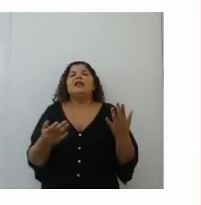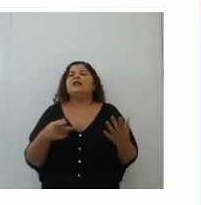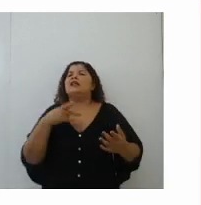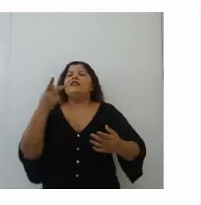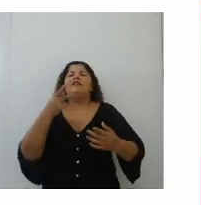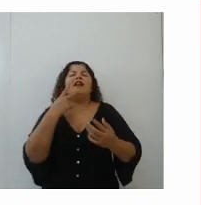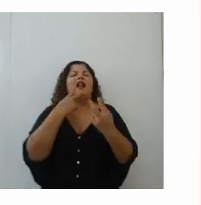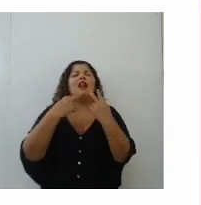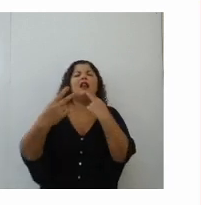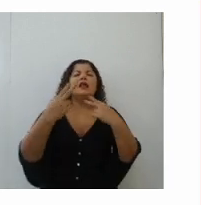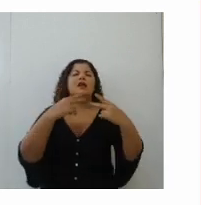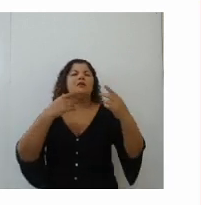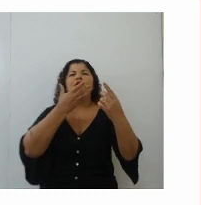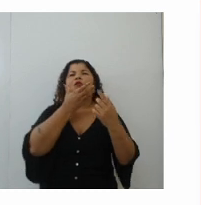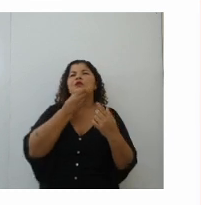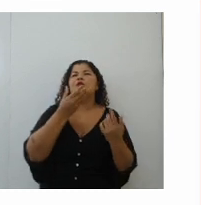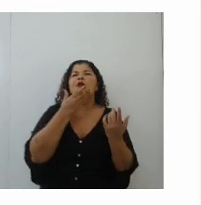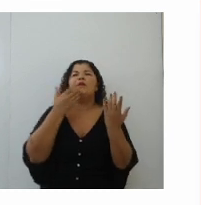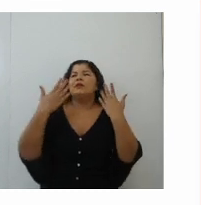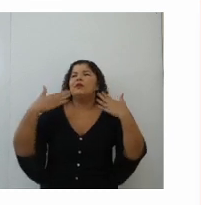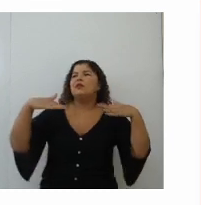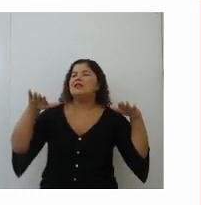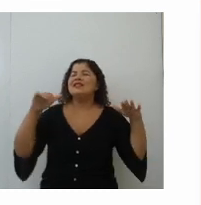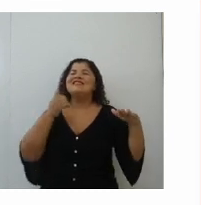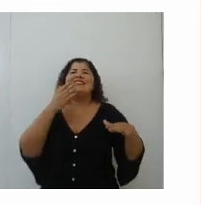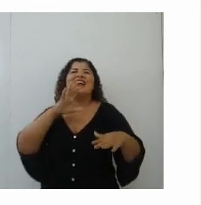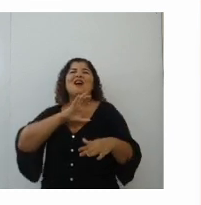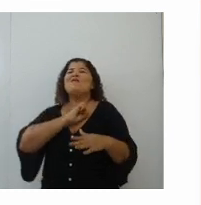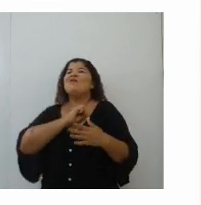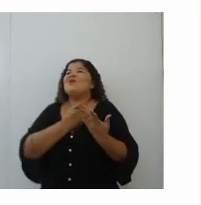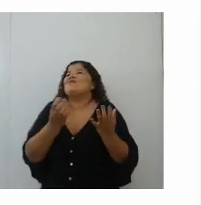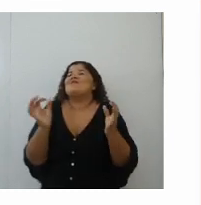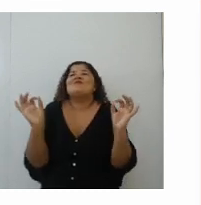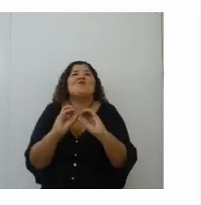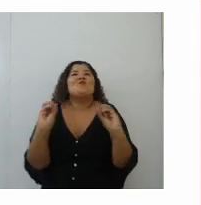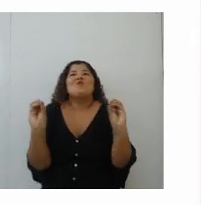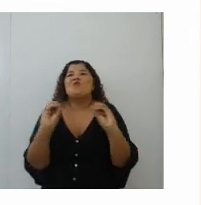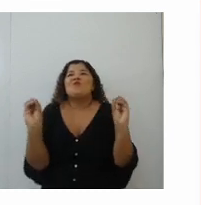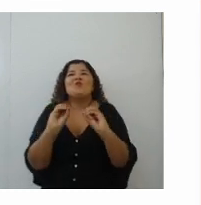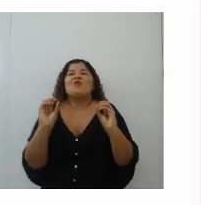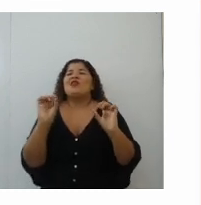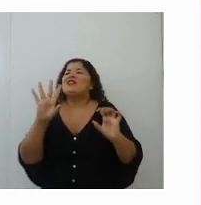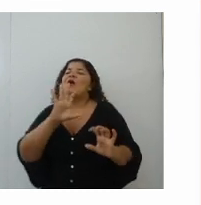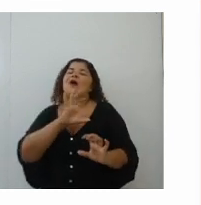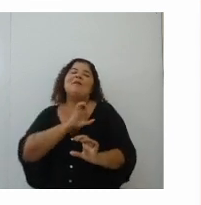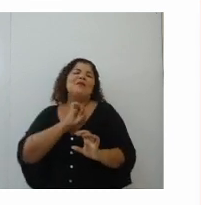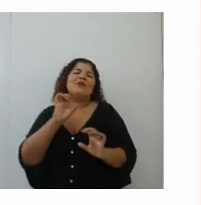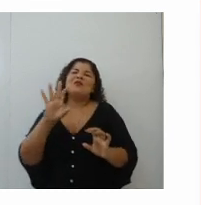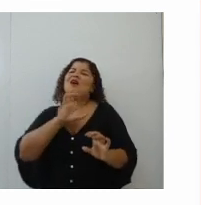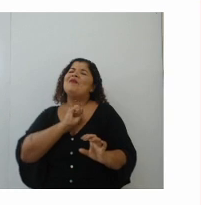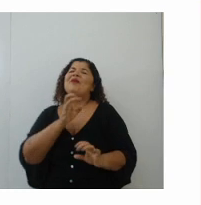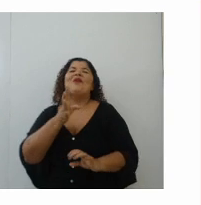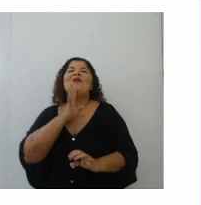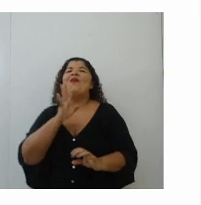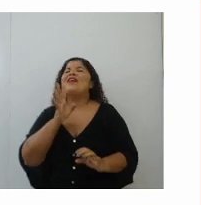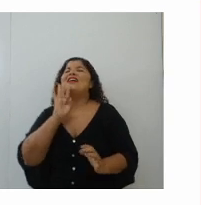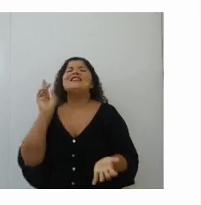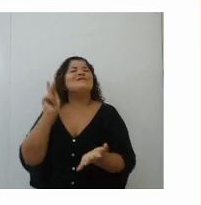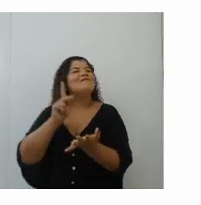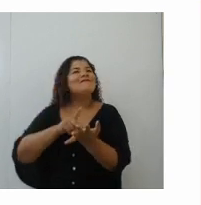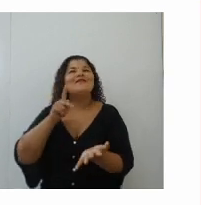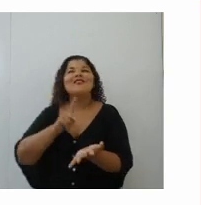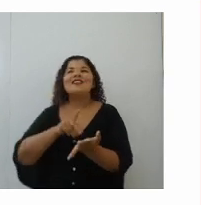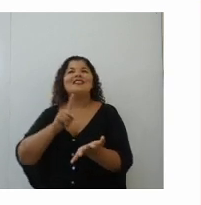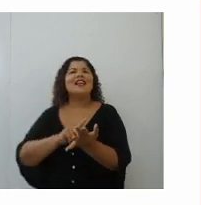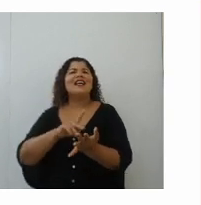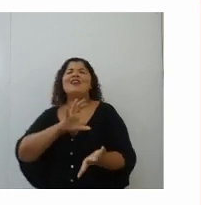homens e falasse a língua dos anjos, sem amor eu nada seria. É só o amor que conhece o que é verdade.